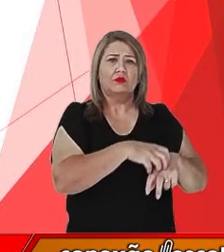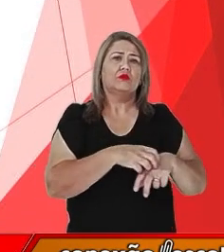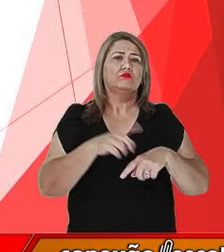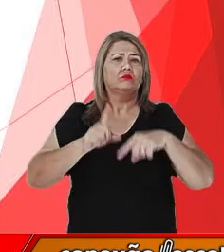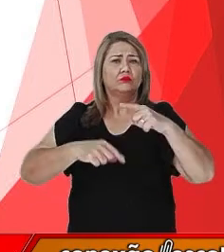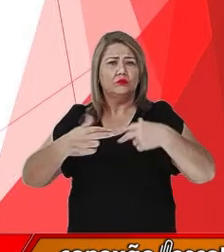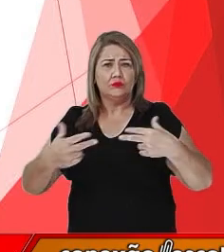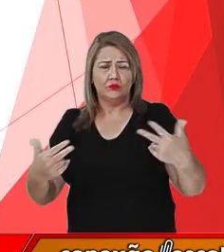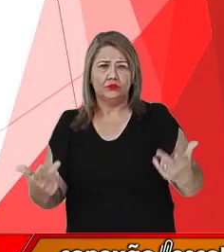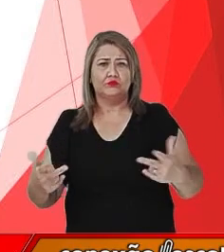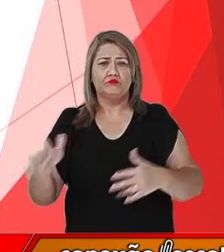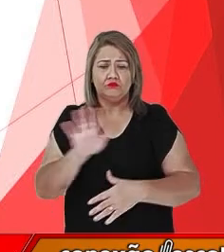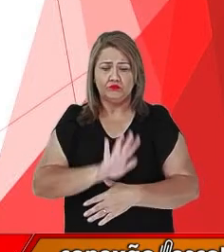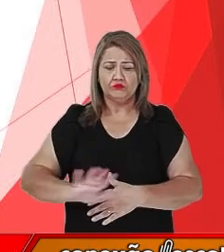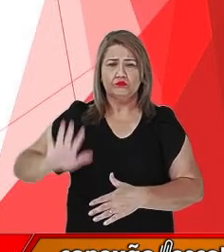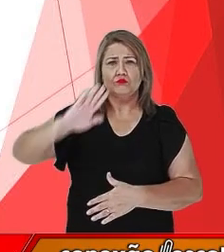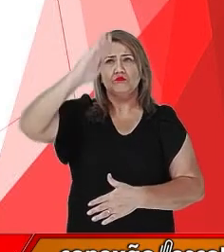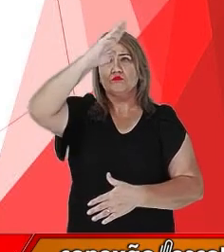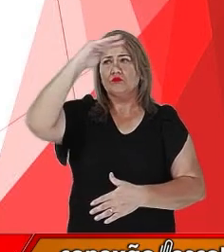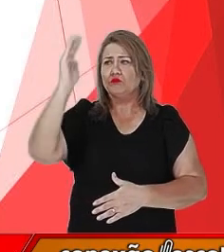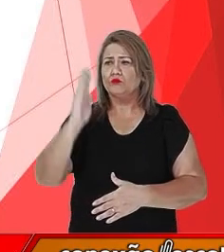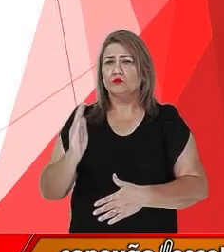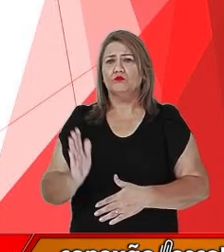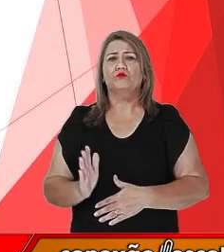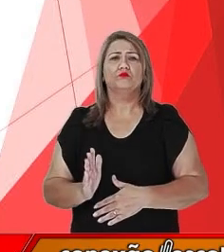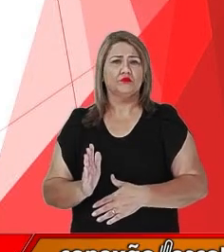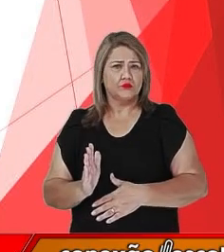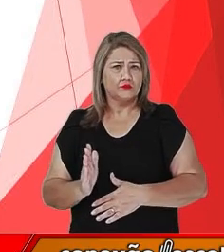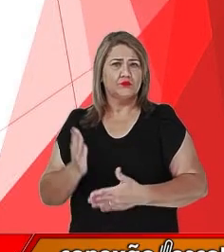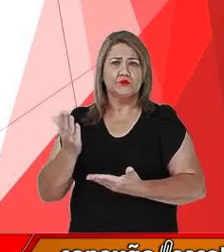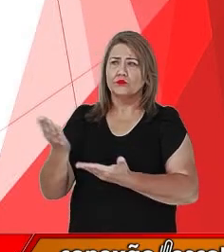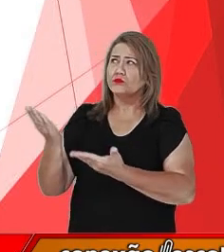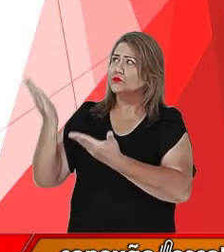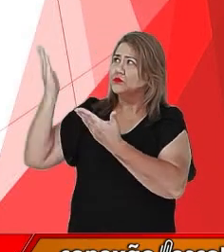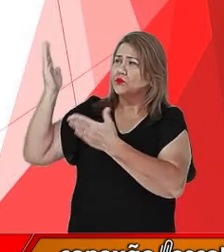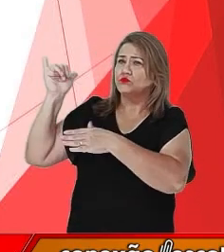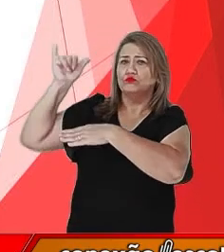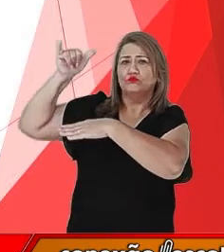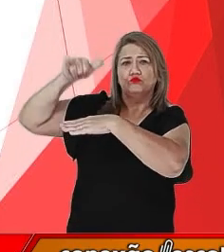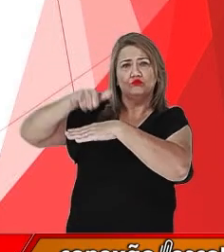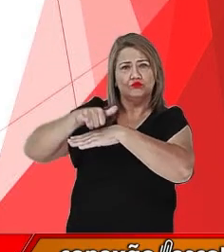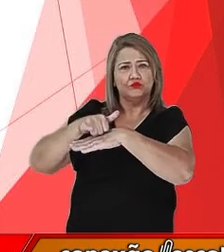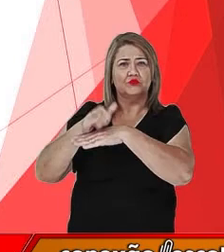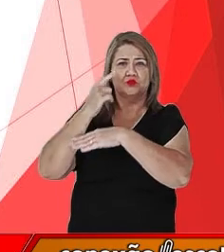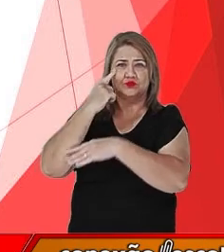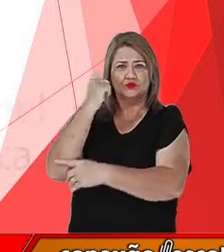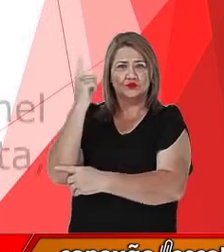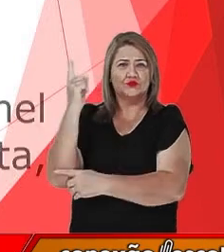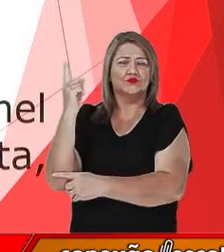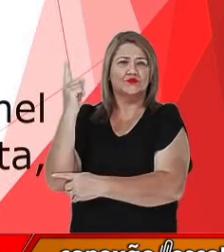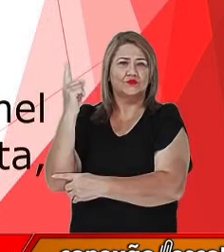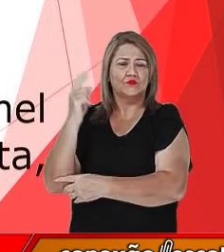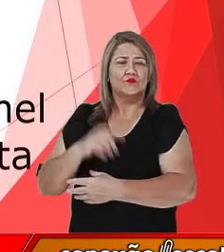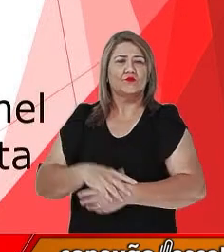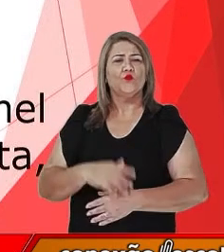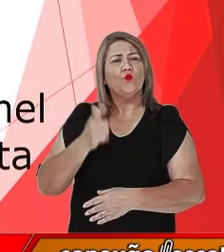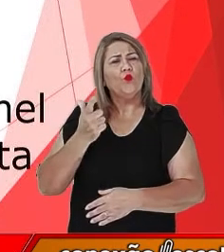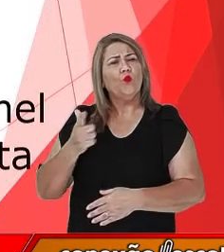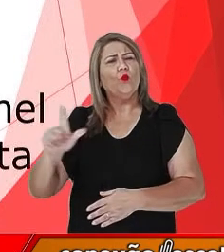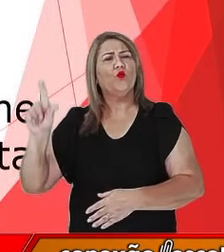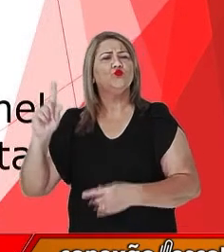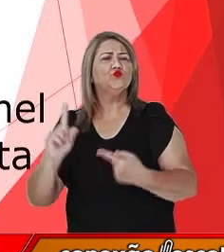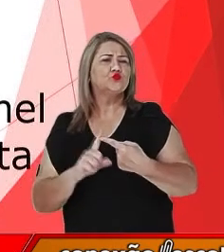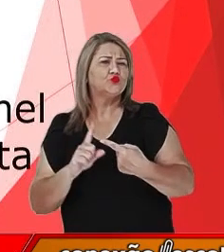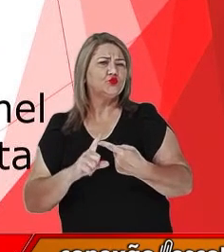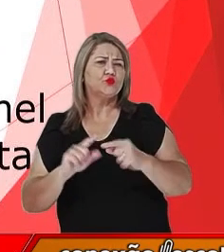cargas dentro aí do nosso modal de transporte aéreo. Massa, né? Bom, outro modal de transporte